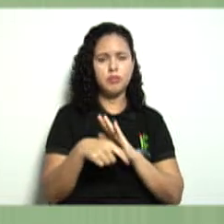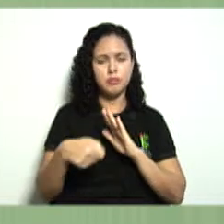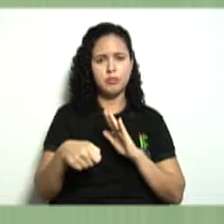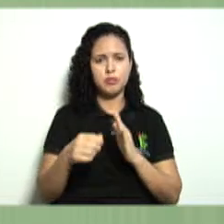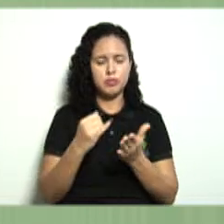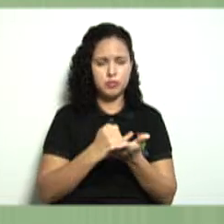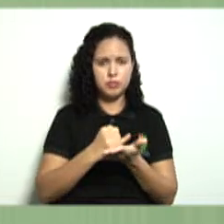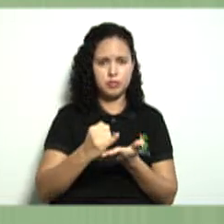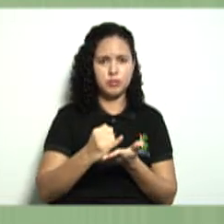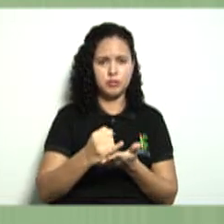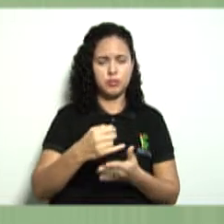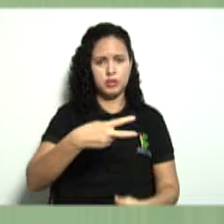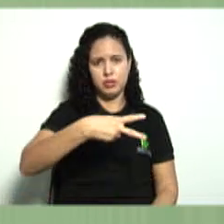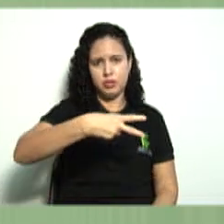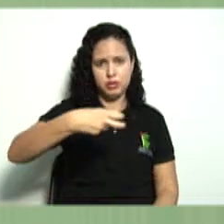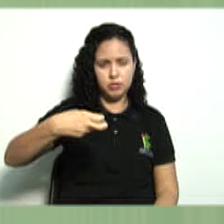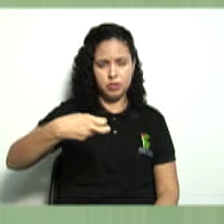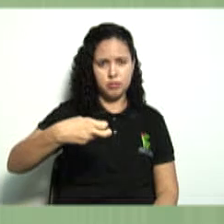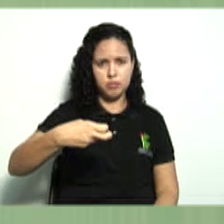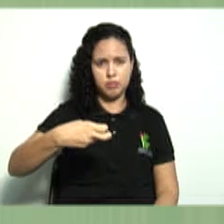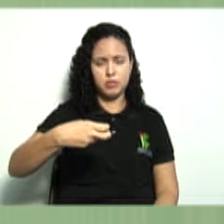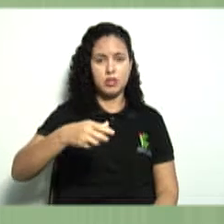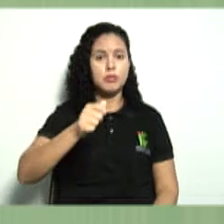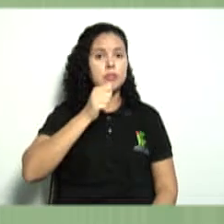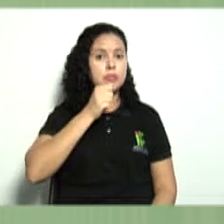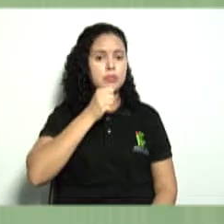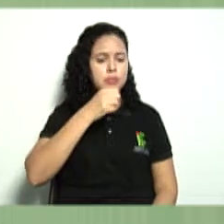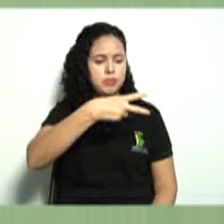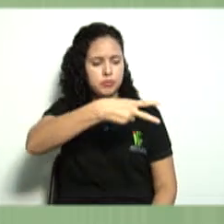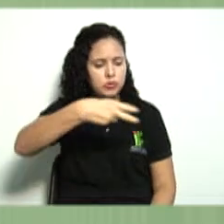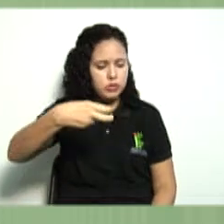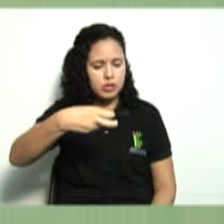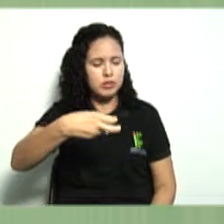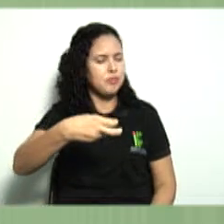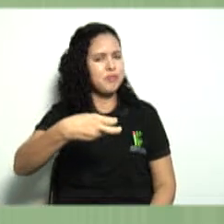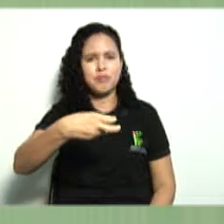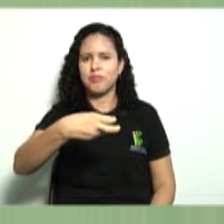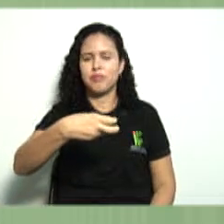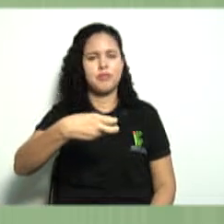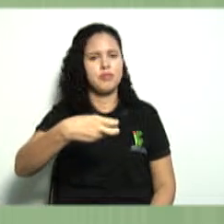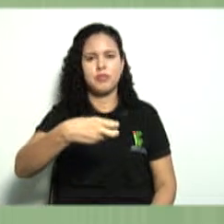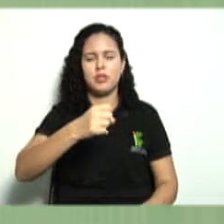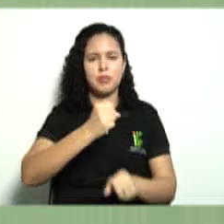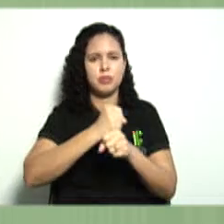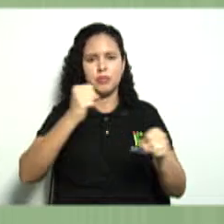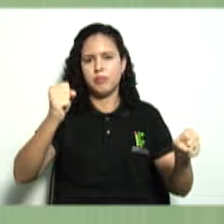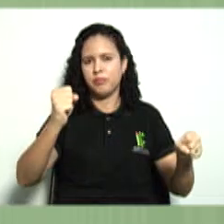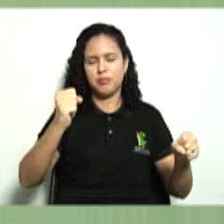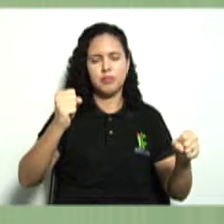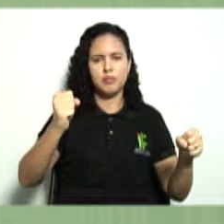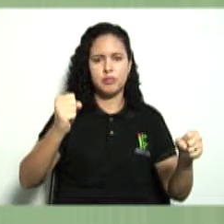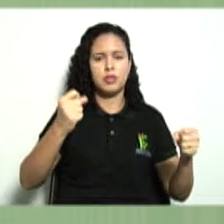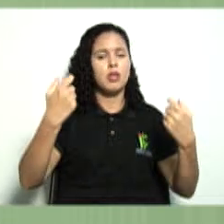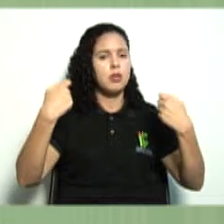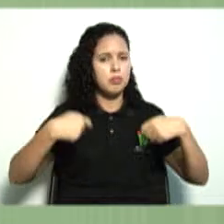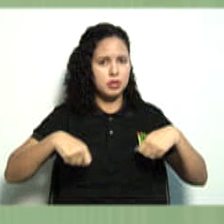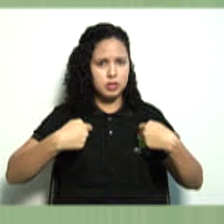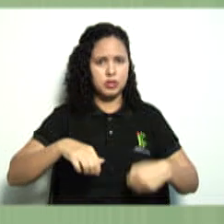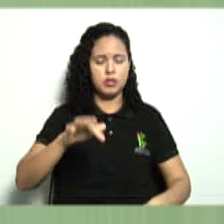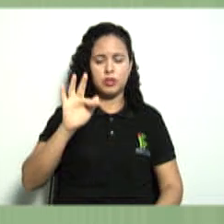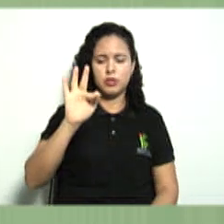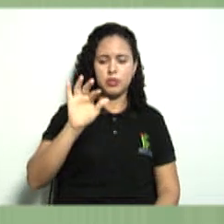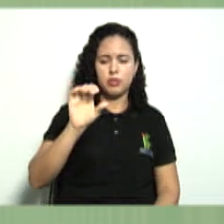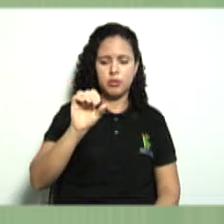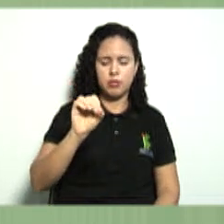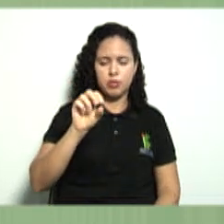com o igual. Se não tiver o igual, né, Saulo, pode cancelar que ela não é uma forma. Já não estou trabalhando com fórmulas, né? Sim. Então, o que a